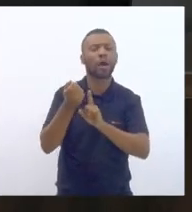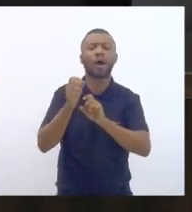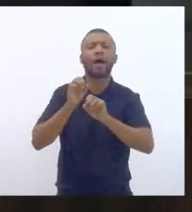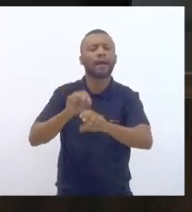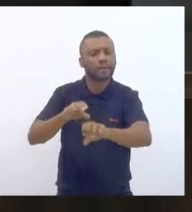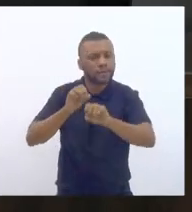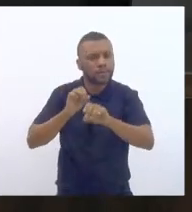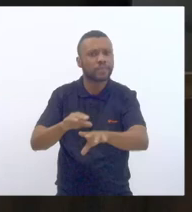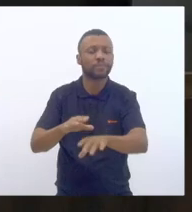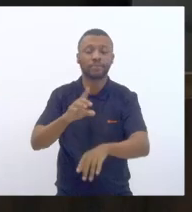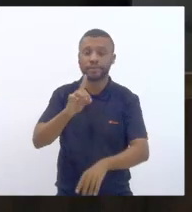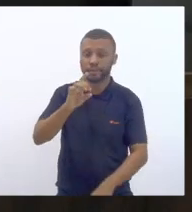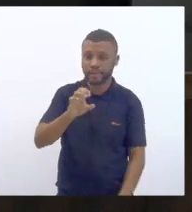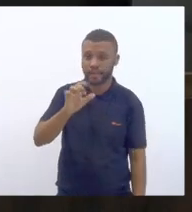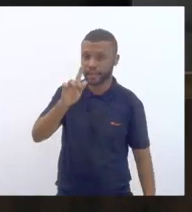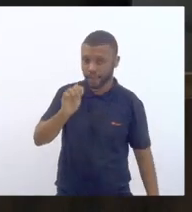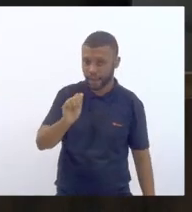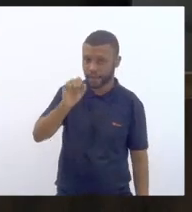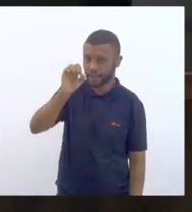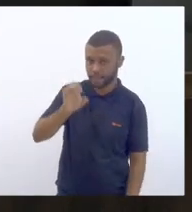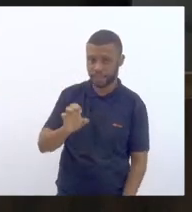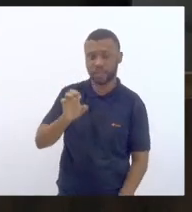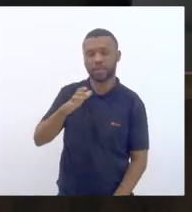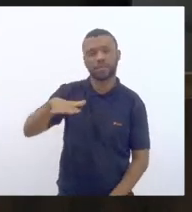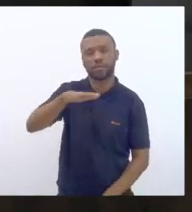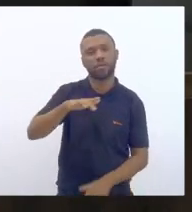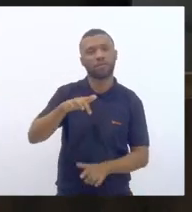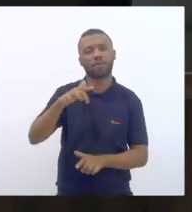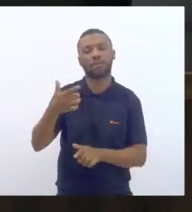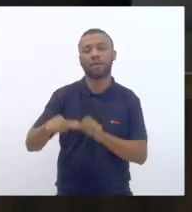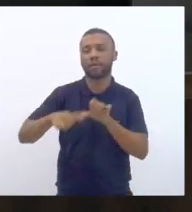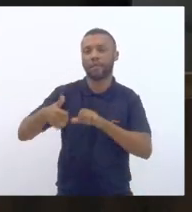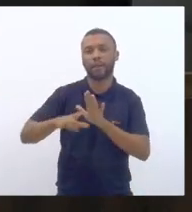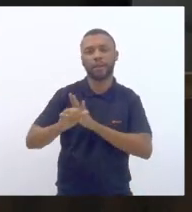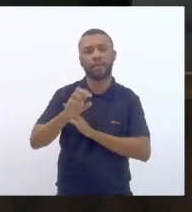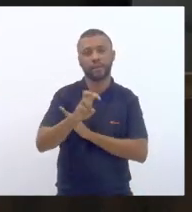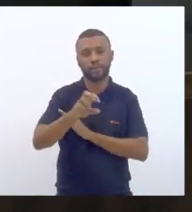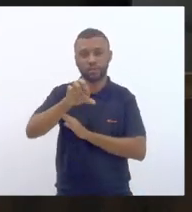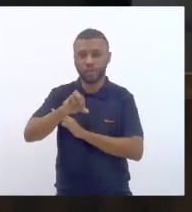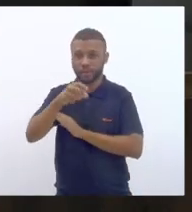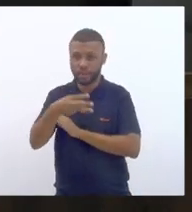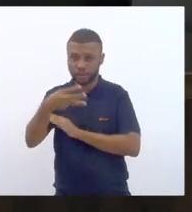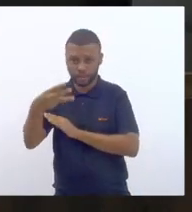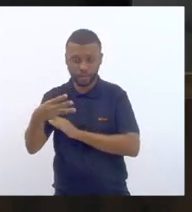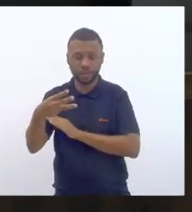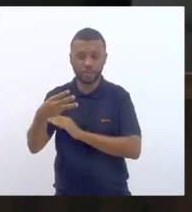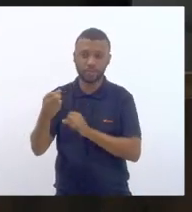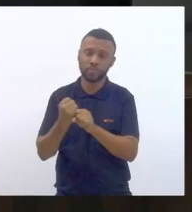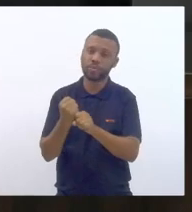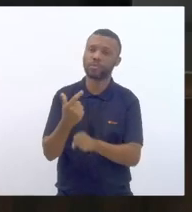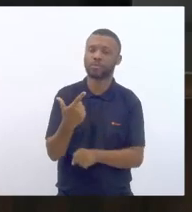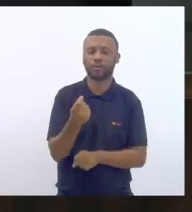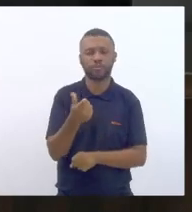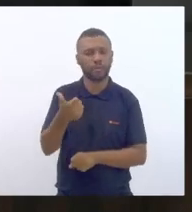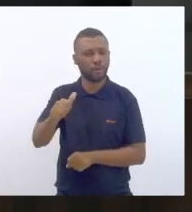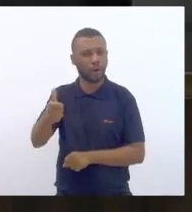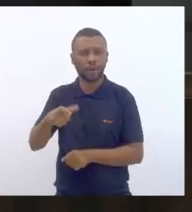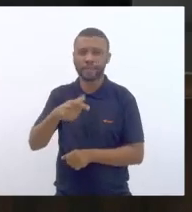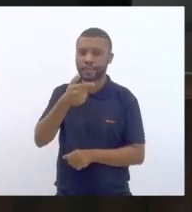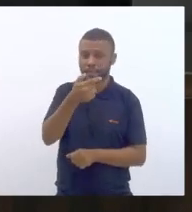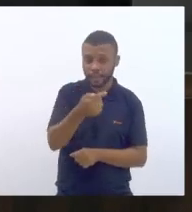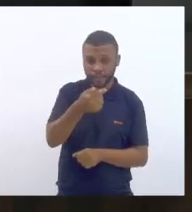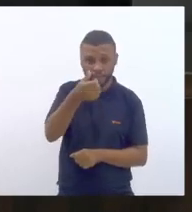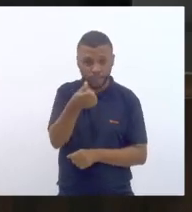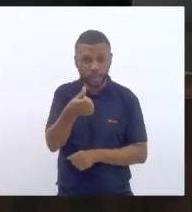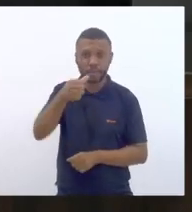Socioeducativas de Gás e da Outras Providências, alterada pelas leis 5933 de 29 de março de 2011 e